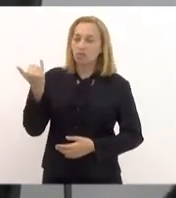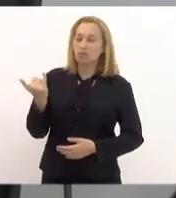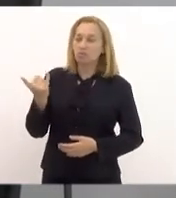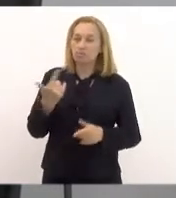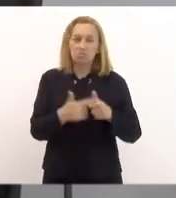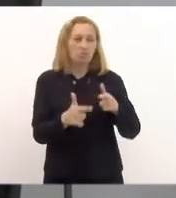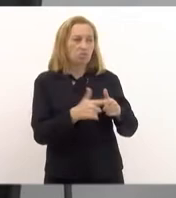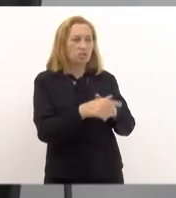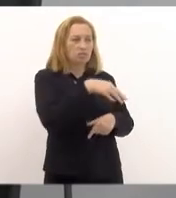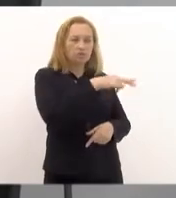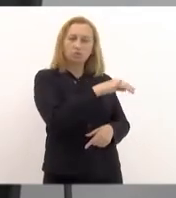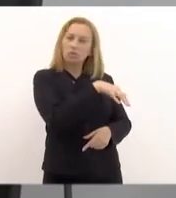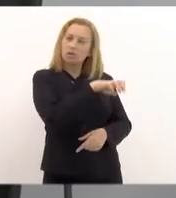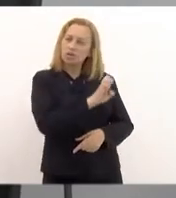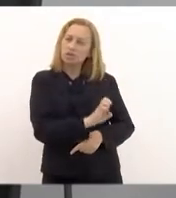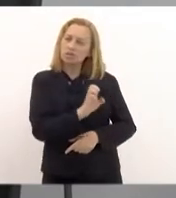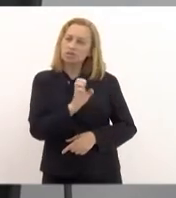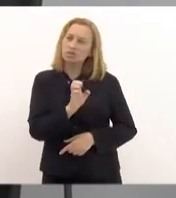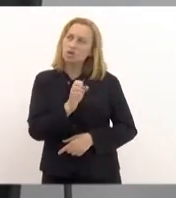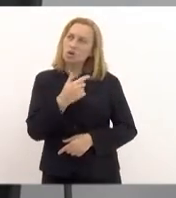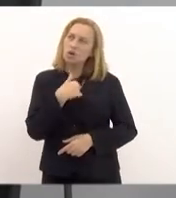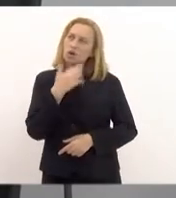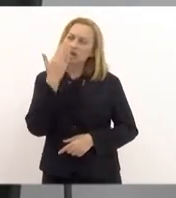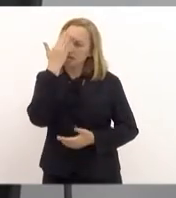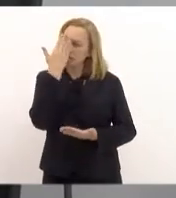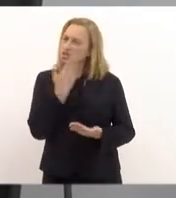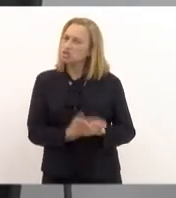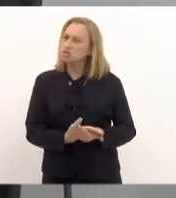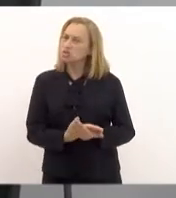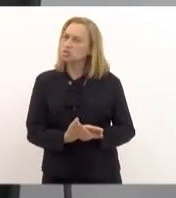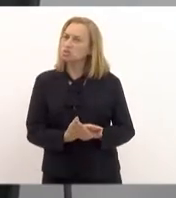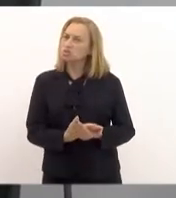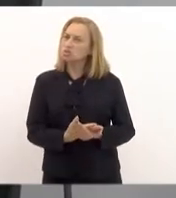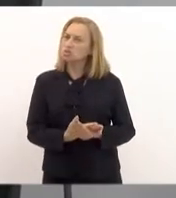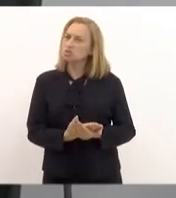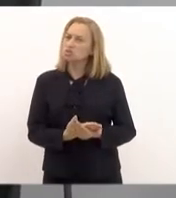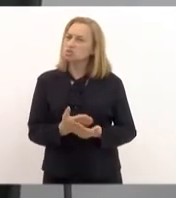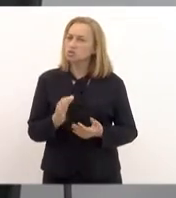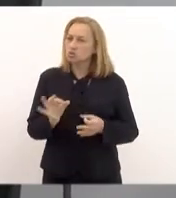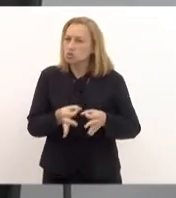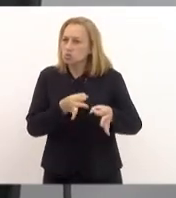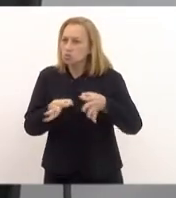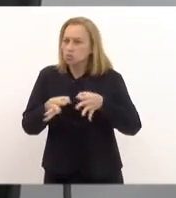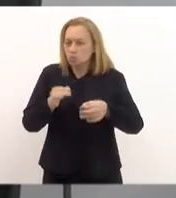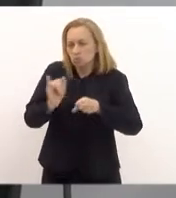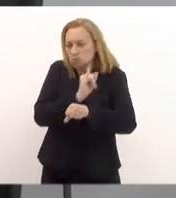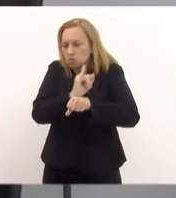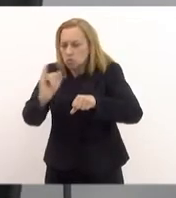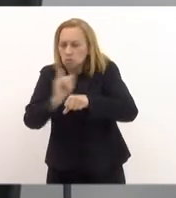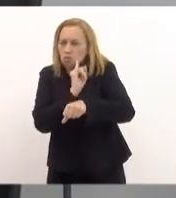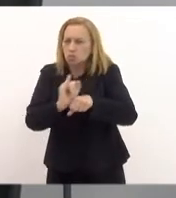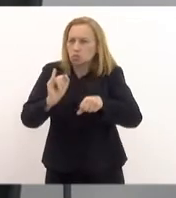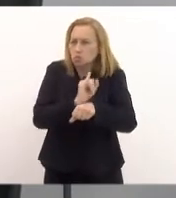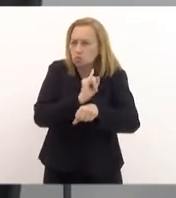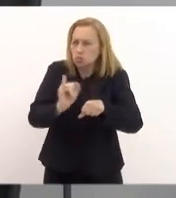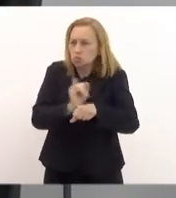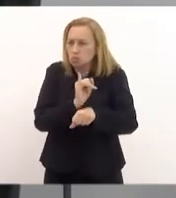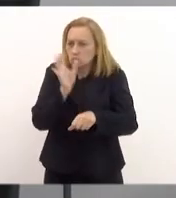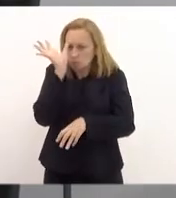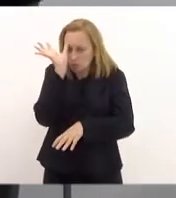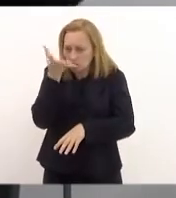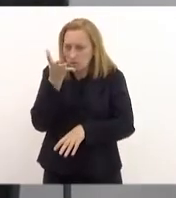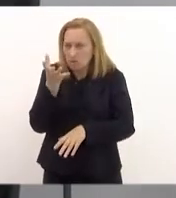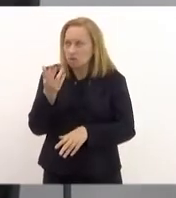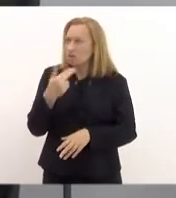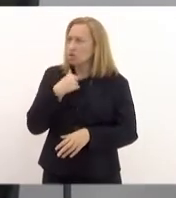metropolitanos requerem, penso eu, soluções coordenadas, articuladas. A região metropolitana não pode ser vista como uma